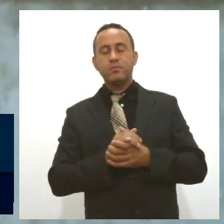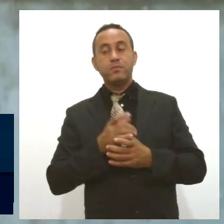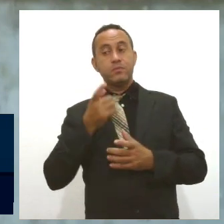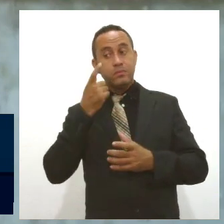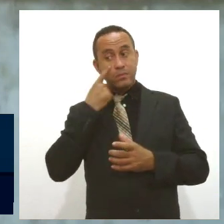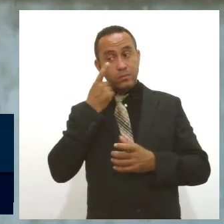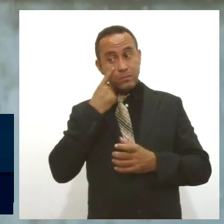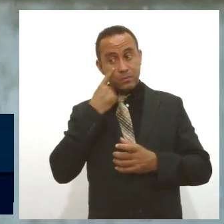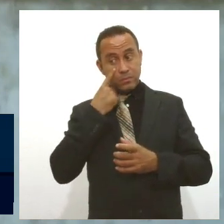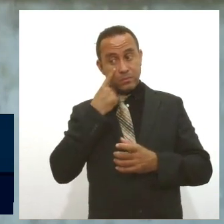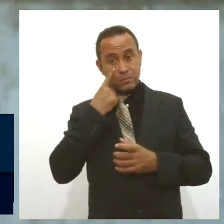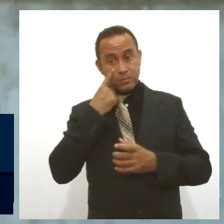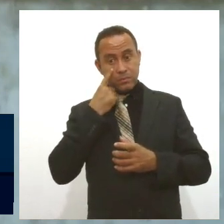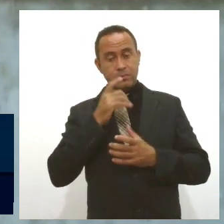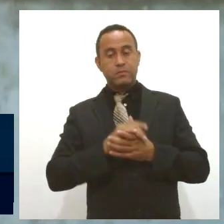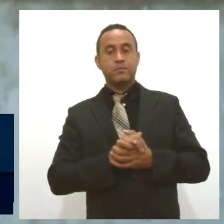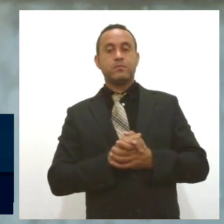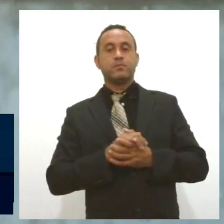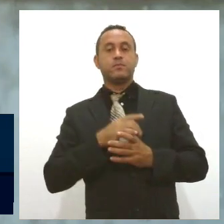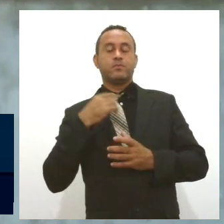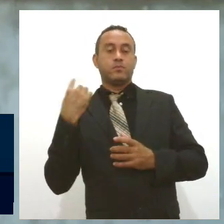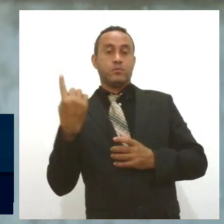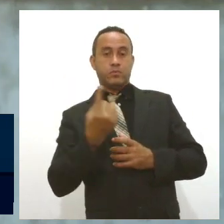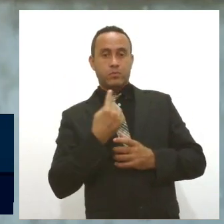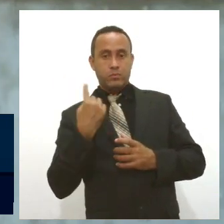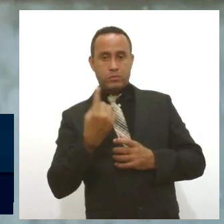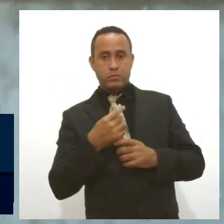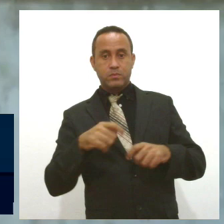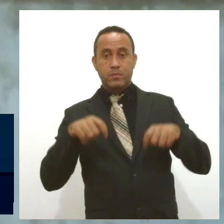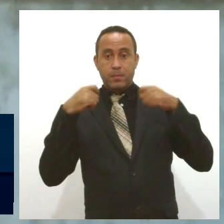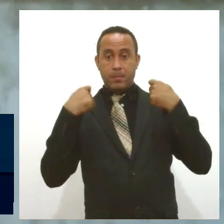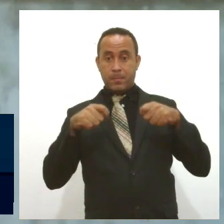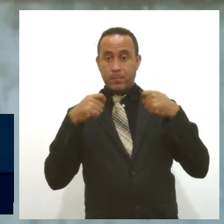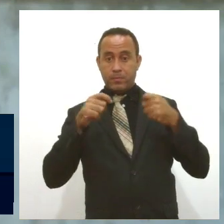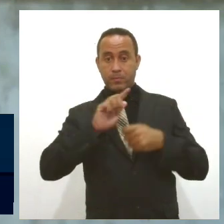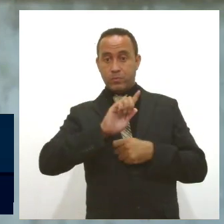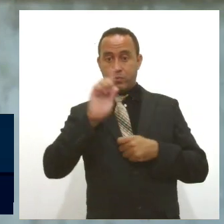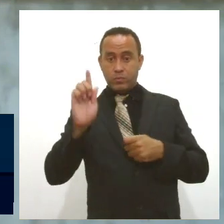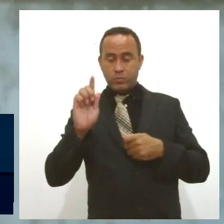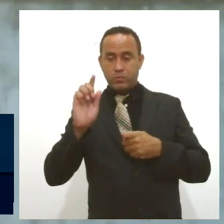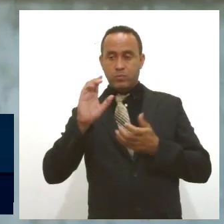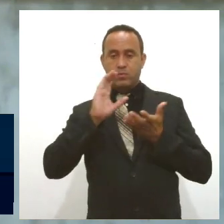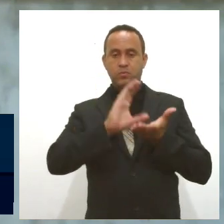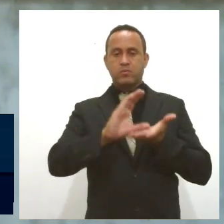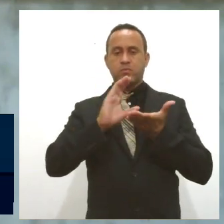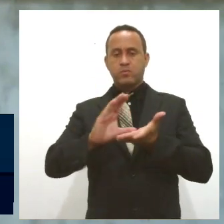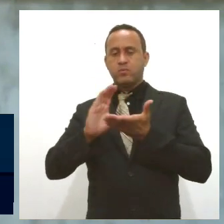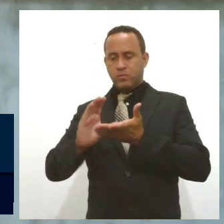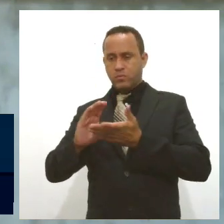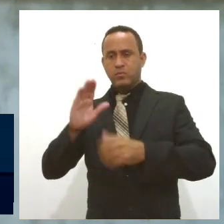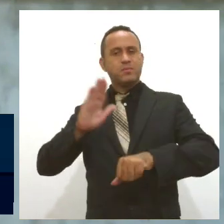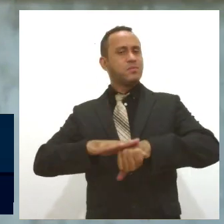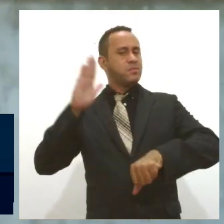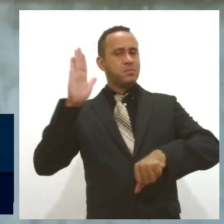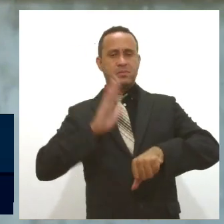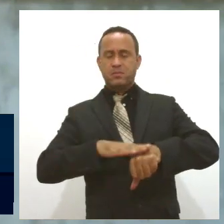observa essa questão do impacto das mudanças climáticas, é necessário que o gestor invista cada vez mais em estruturas